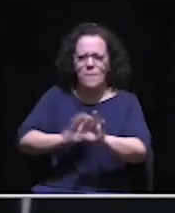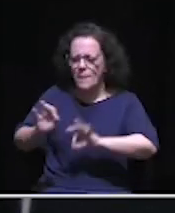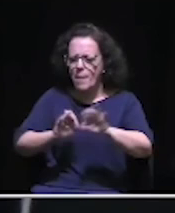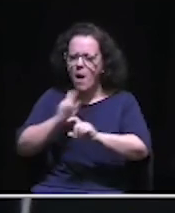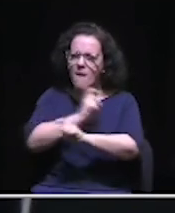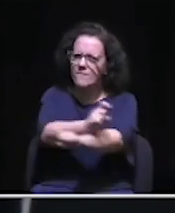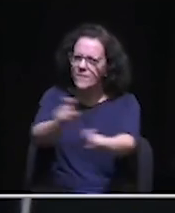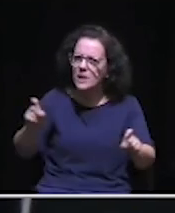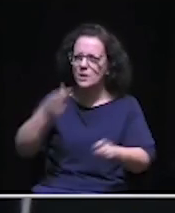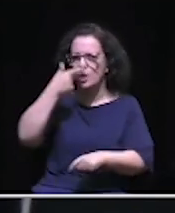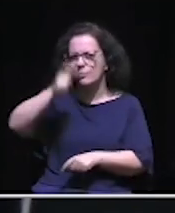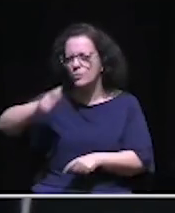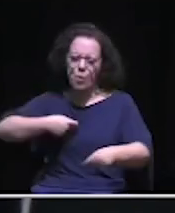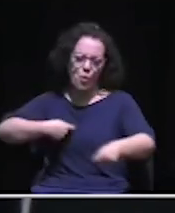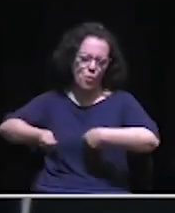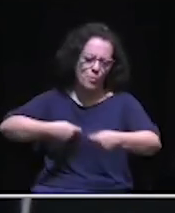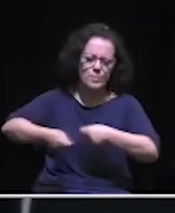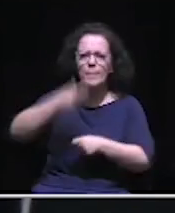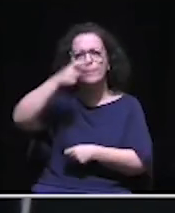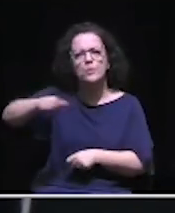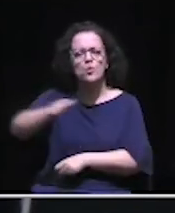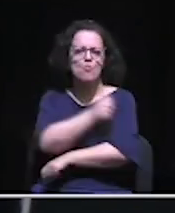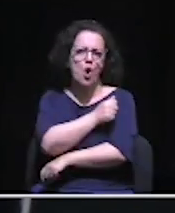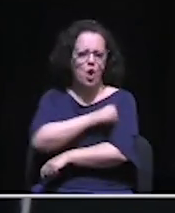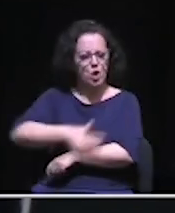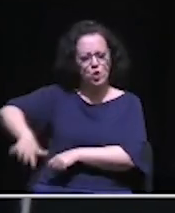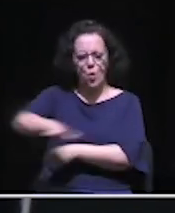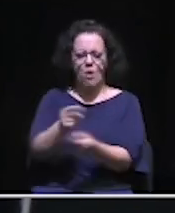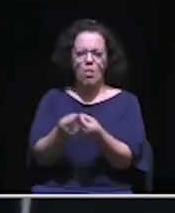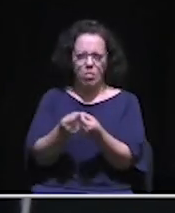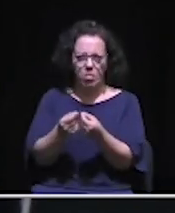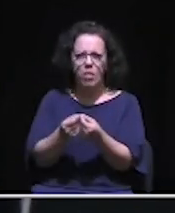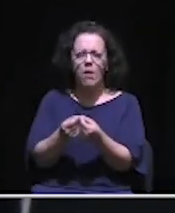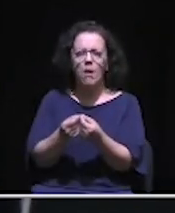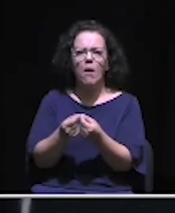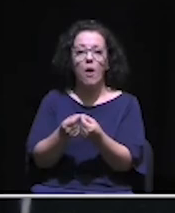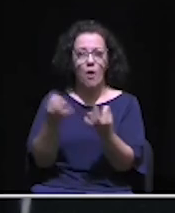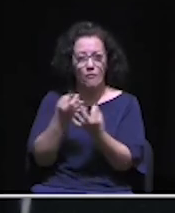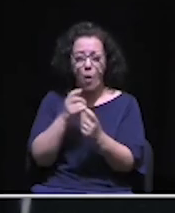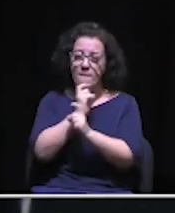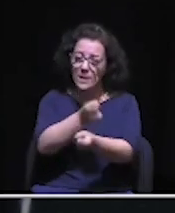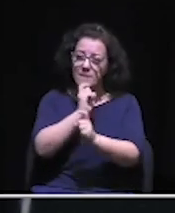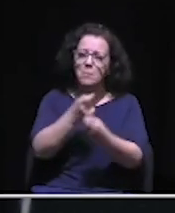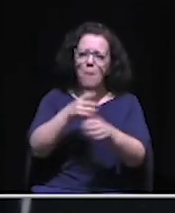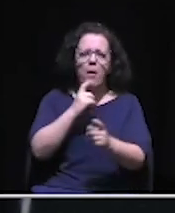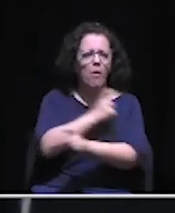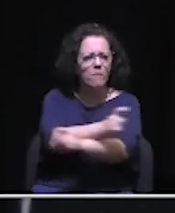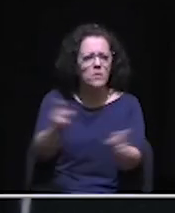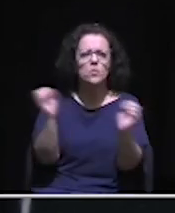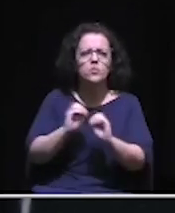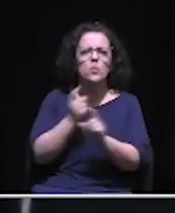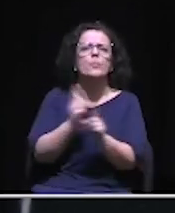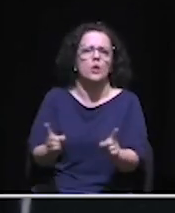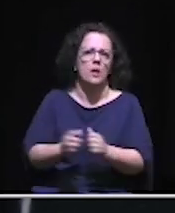todas as pessoas e todos os comerciantes e todas as pessoas que moram nas zonas envolvidas, apesar de todos os apelos e de todos os alertas? Além